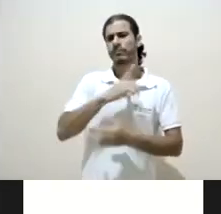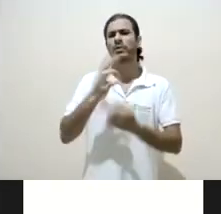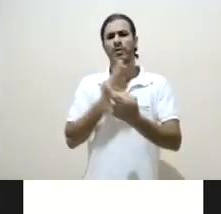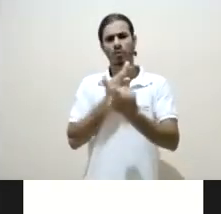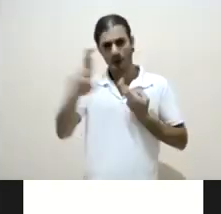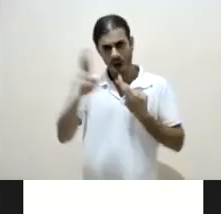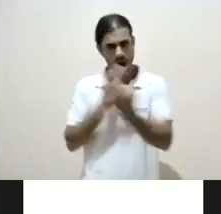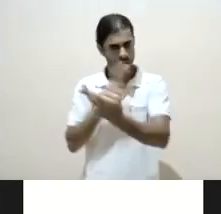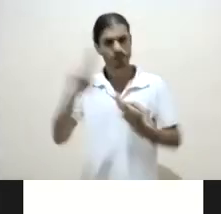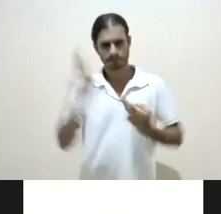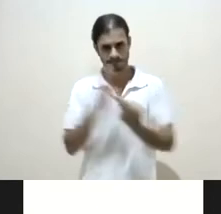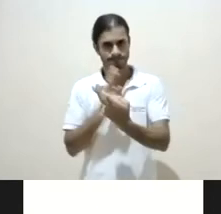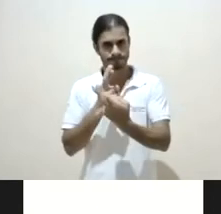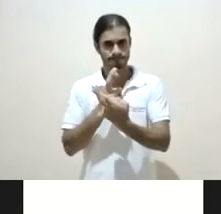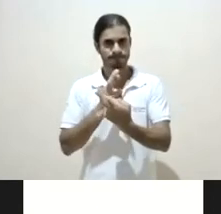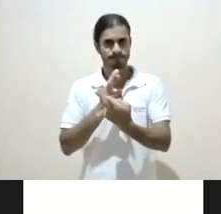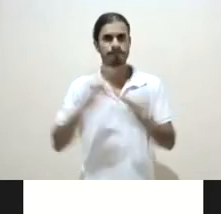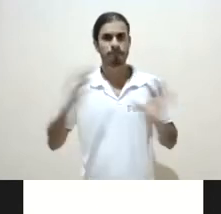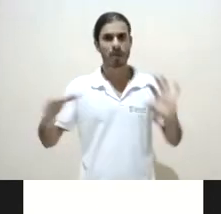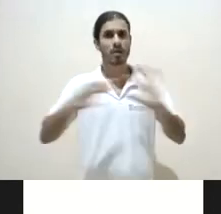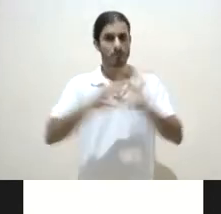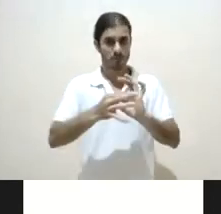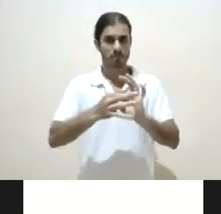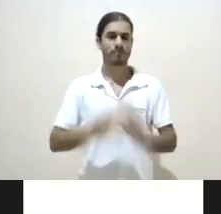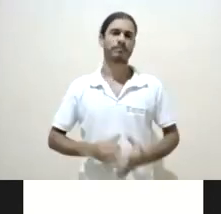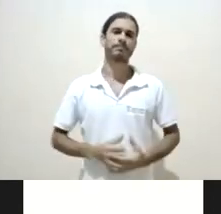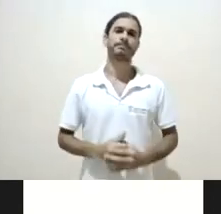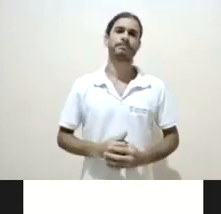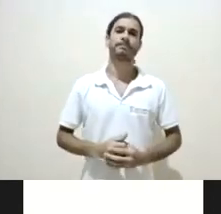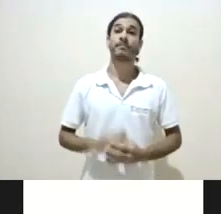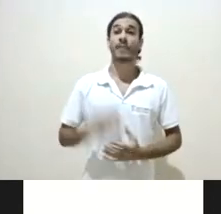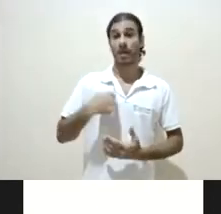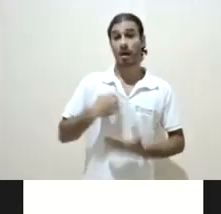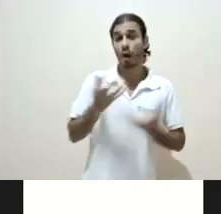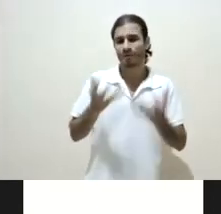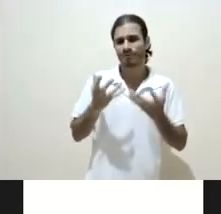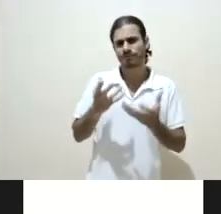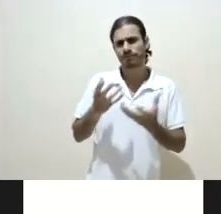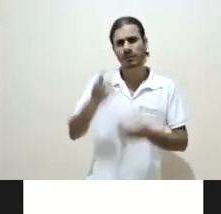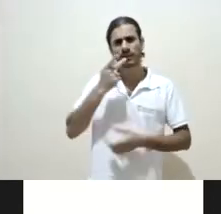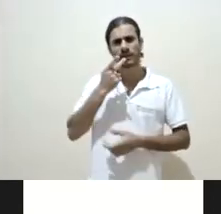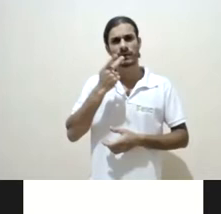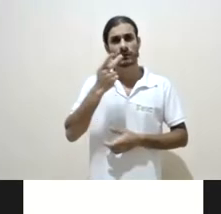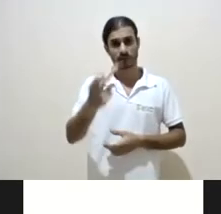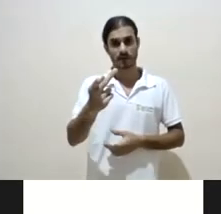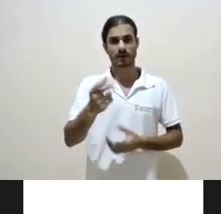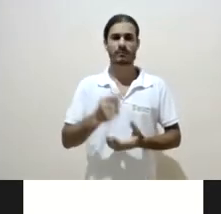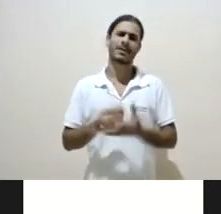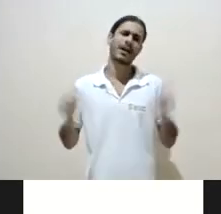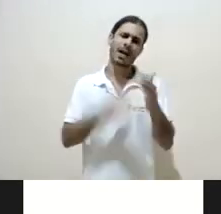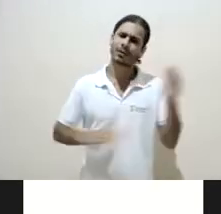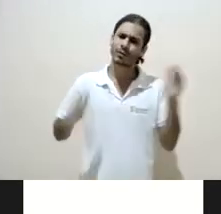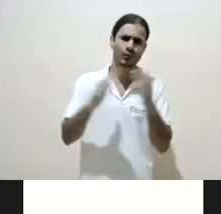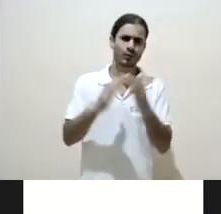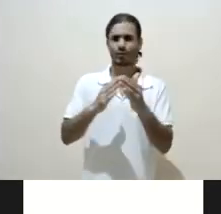parceiros. Eu quero dizer a todos e todas, as pessoas que nos